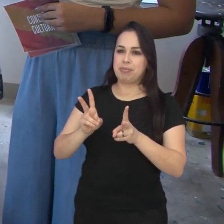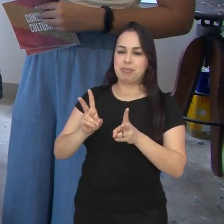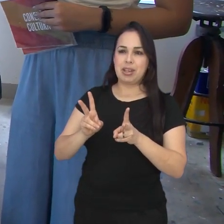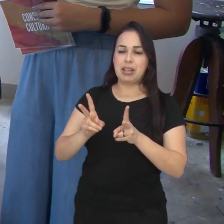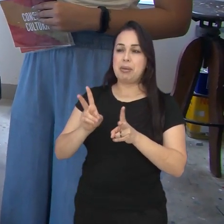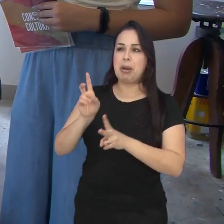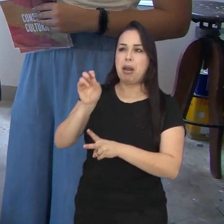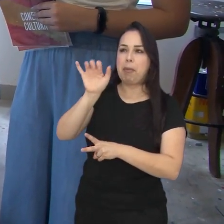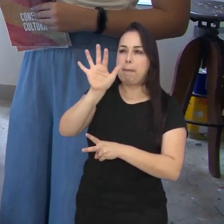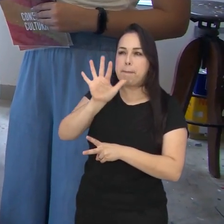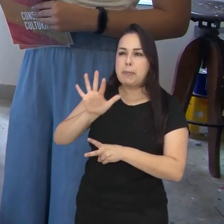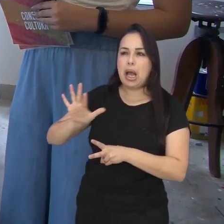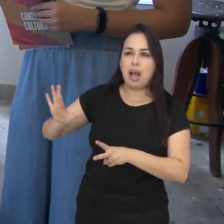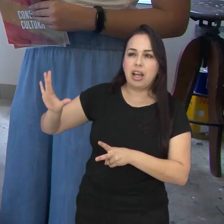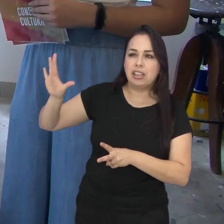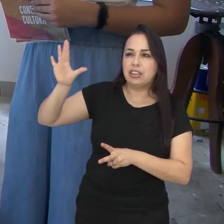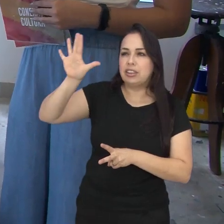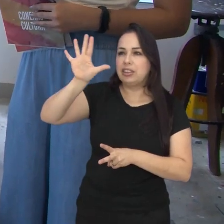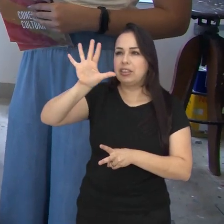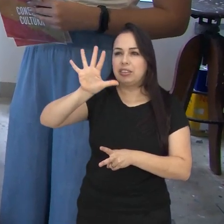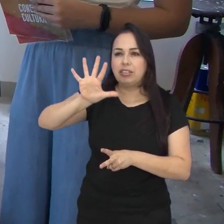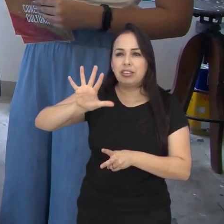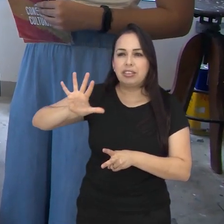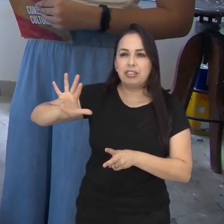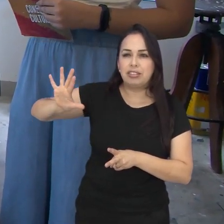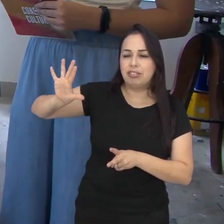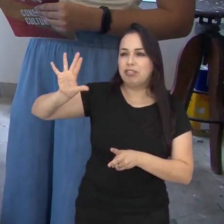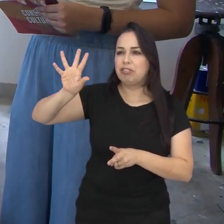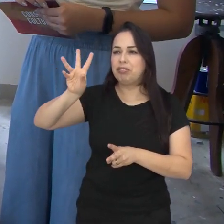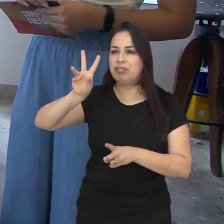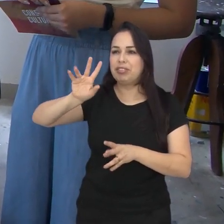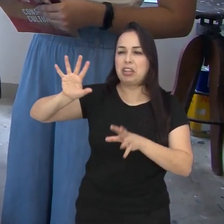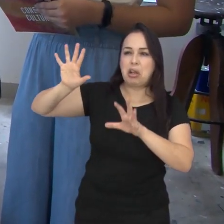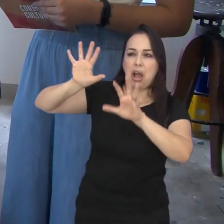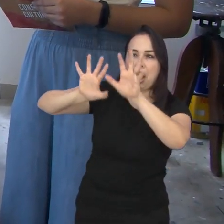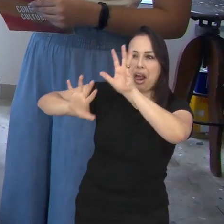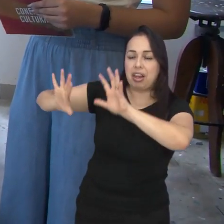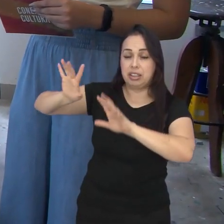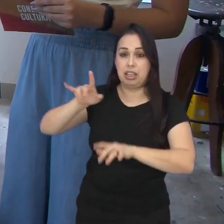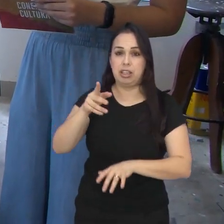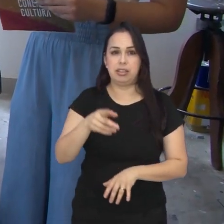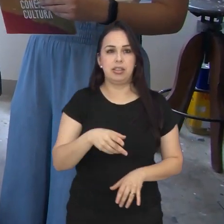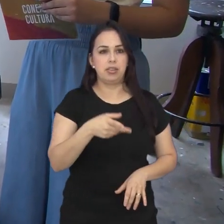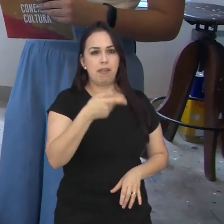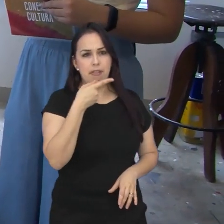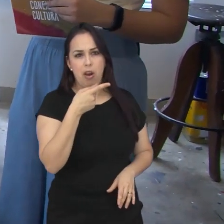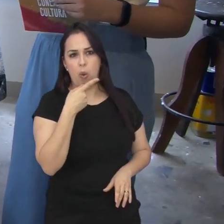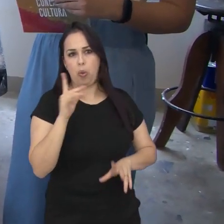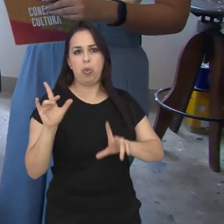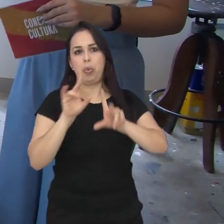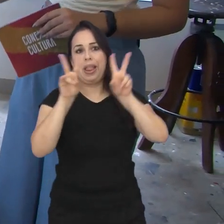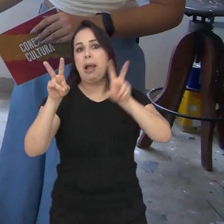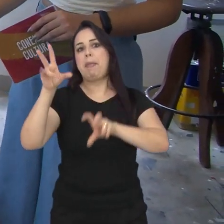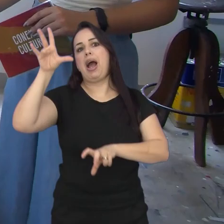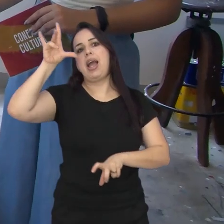é trabalhar a imagem sem dar uma... Você falou do seu